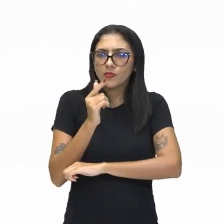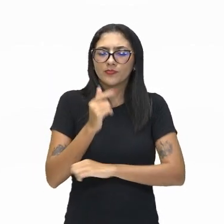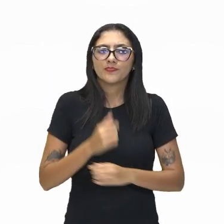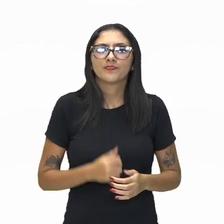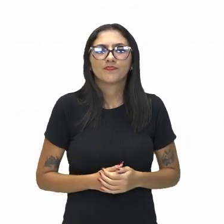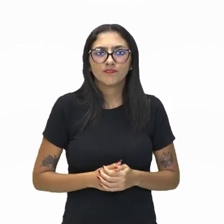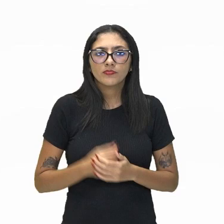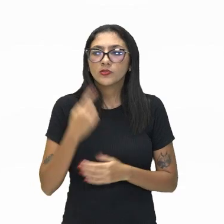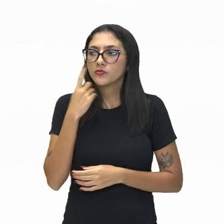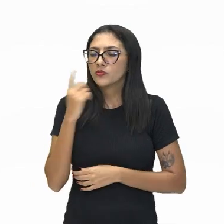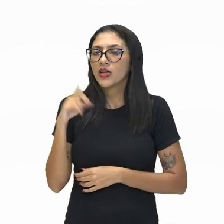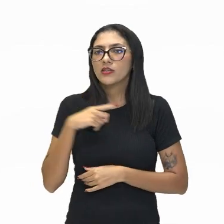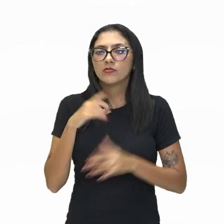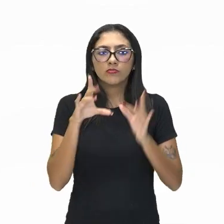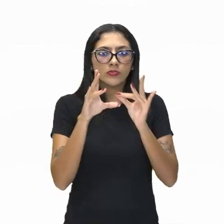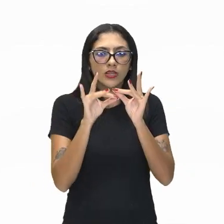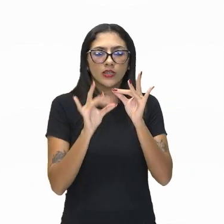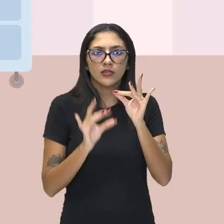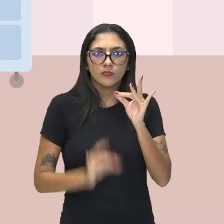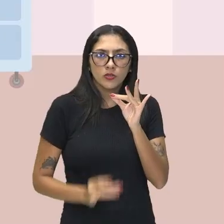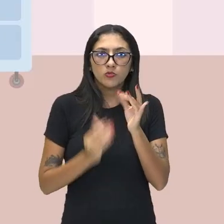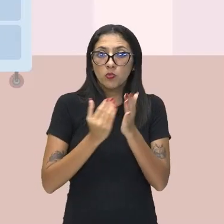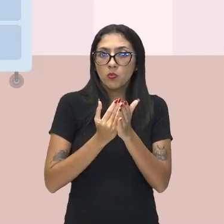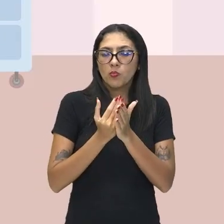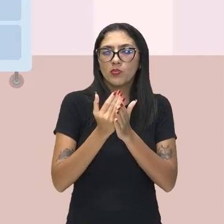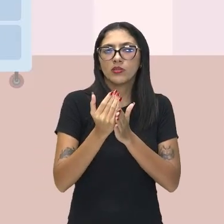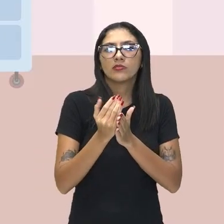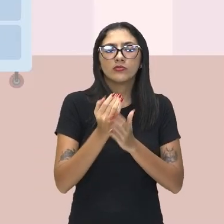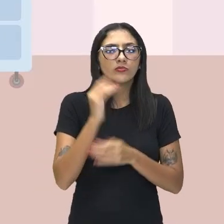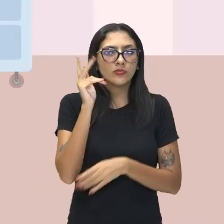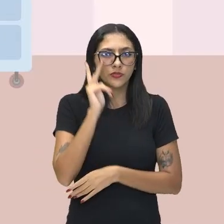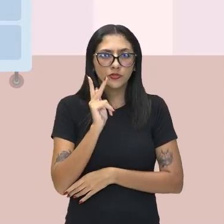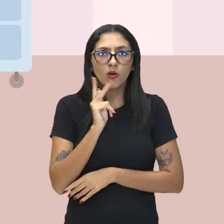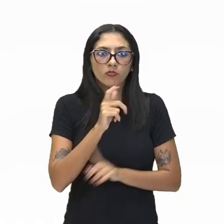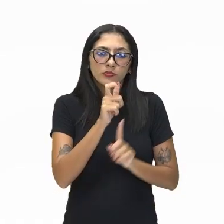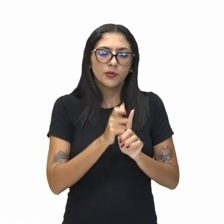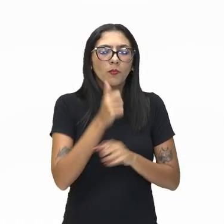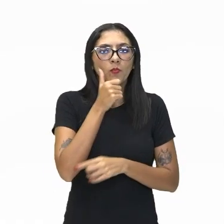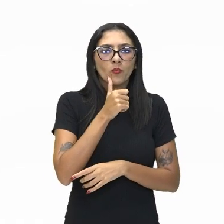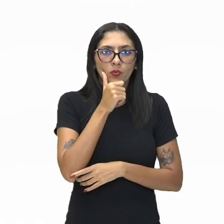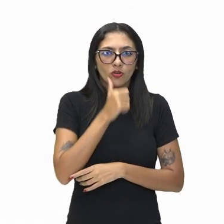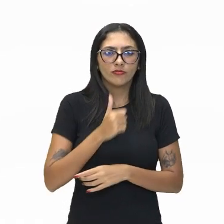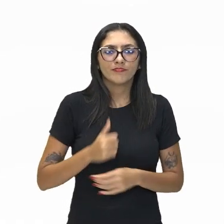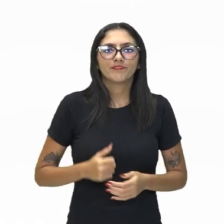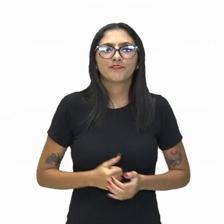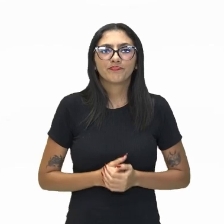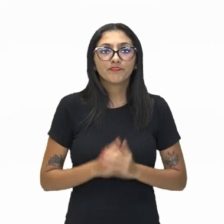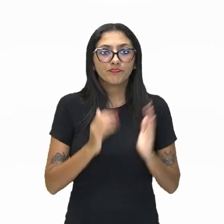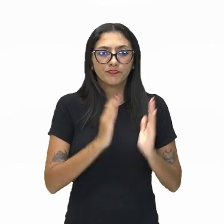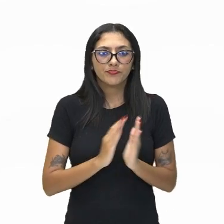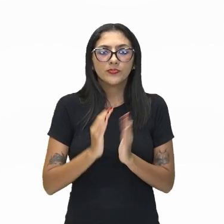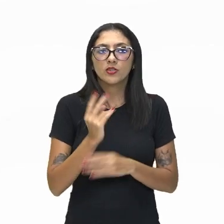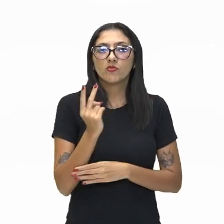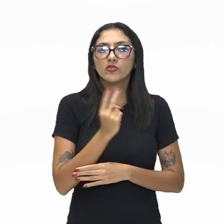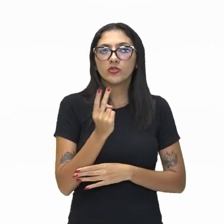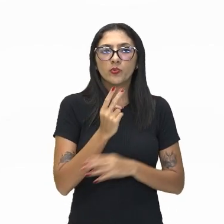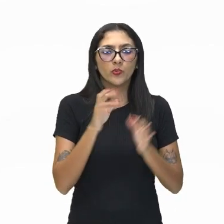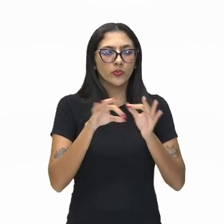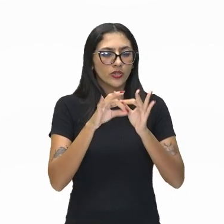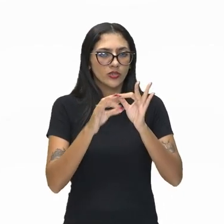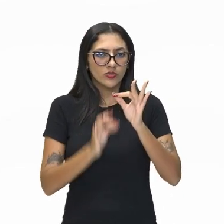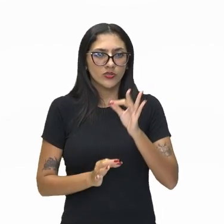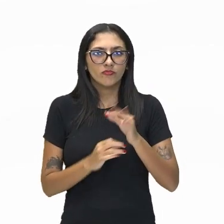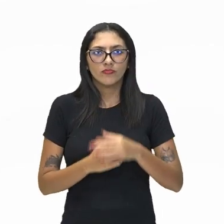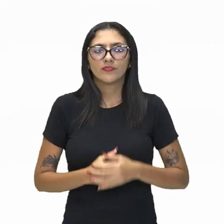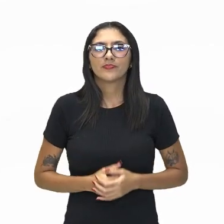situação inicial, né, e da própria moça. Continuando, então, No desenvolvimento, nós temos aí, ó,